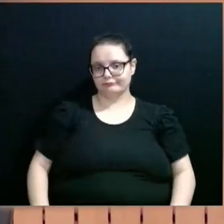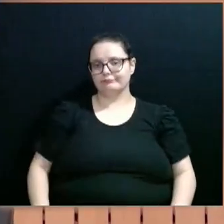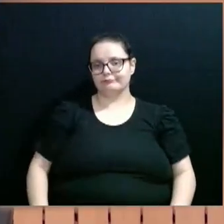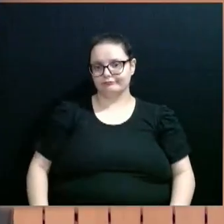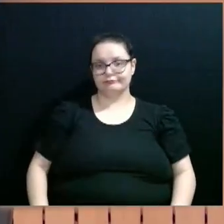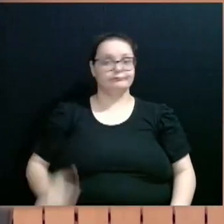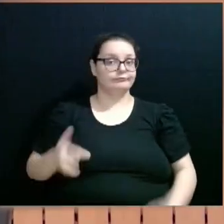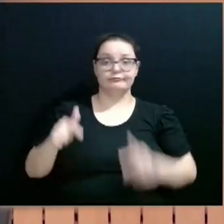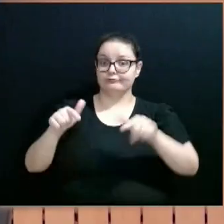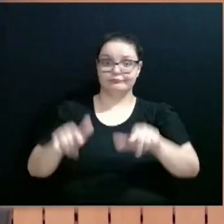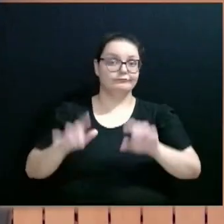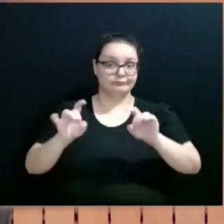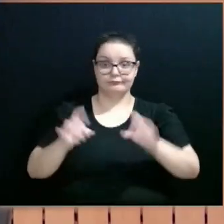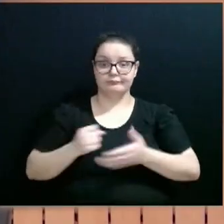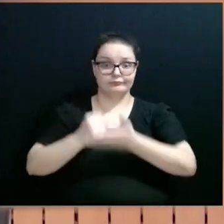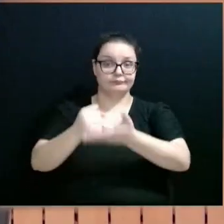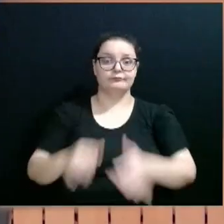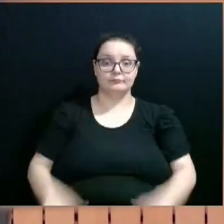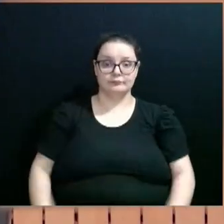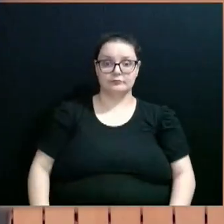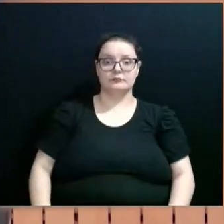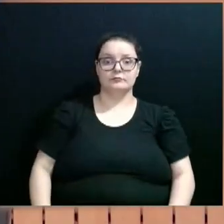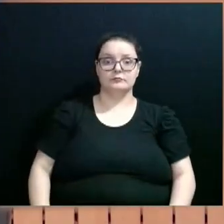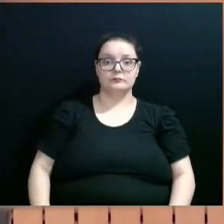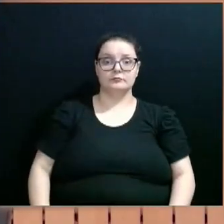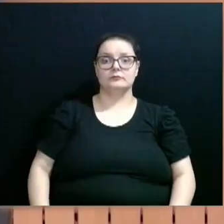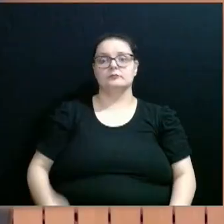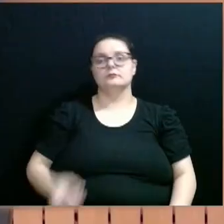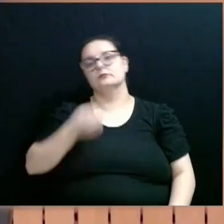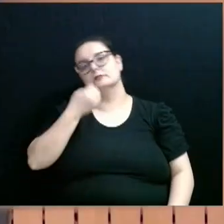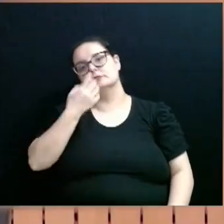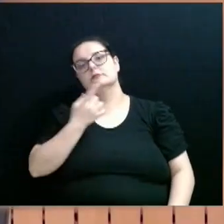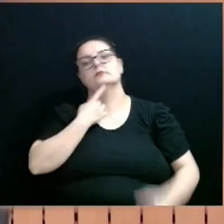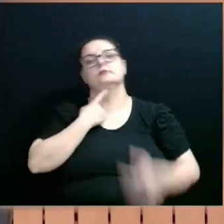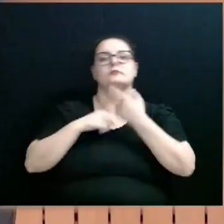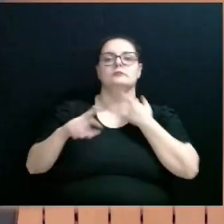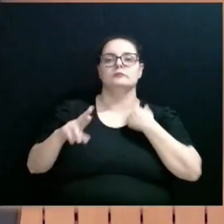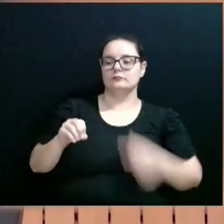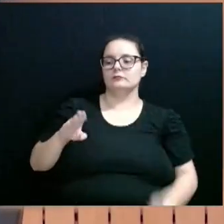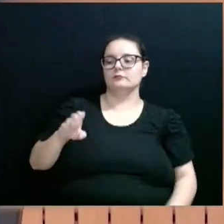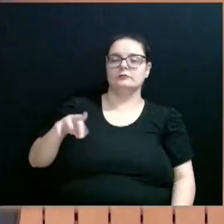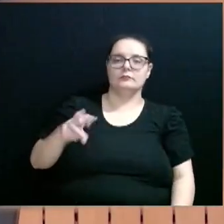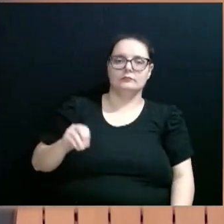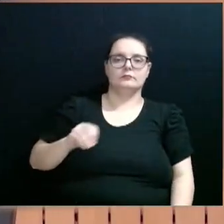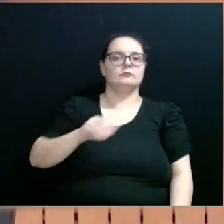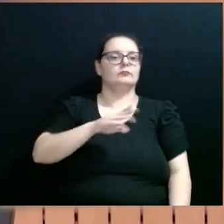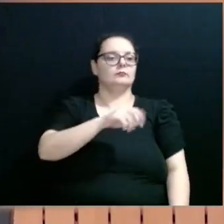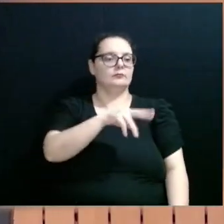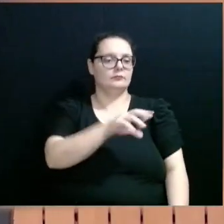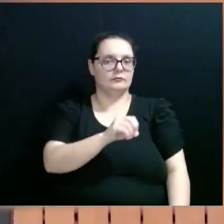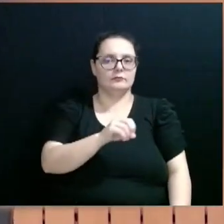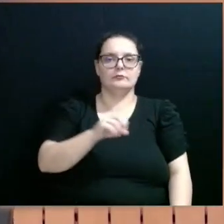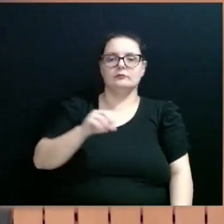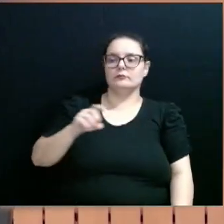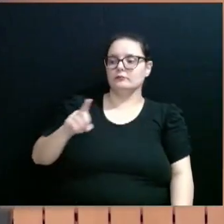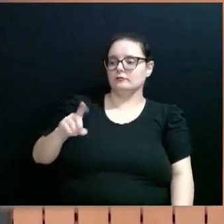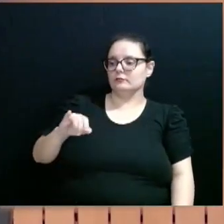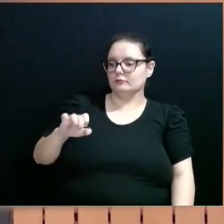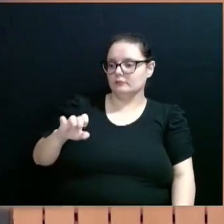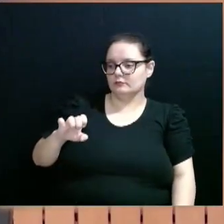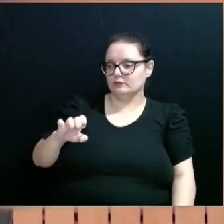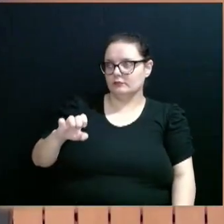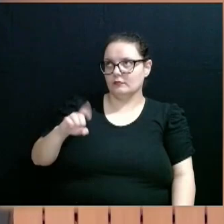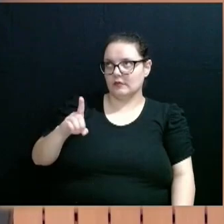para levar. Aí a gente conta com a boa vontade do Roberto, do Breno, do Diogo, né, de clínicas que acabam recebendo